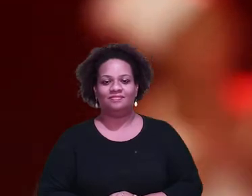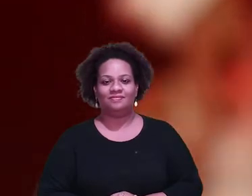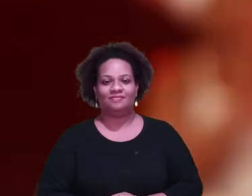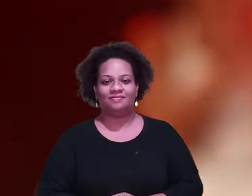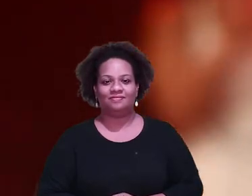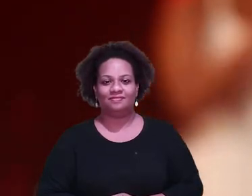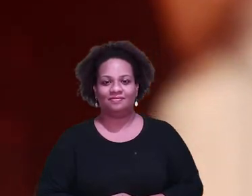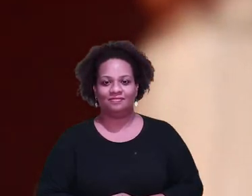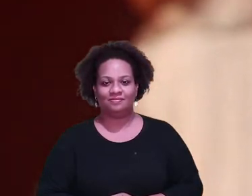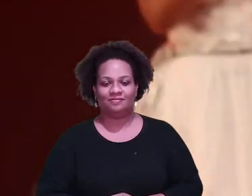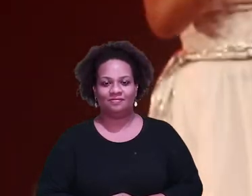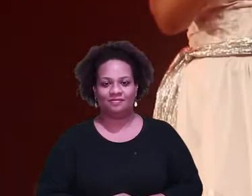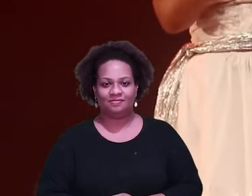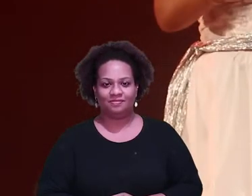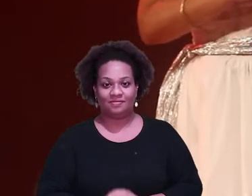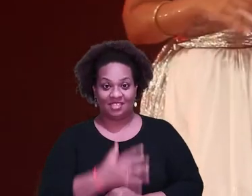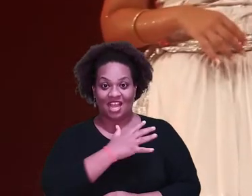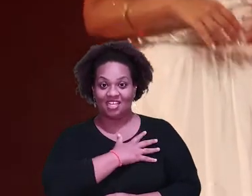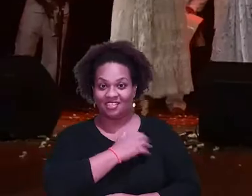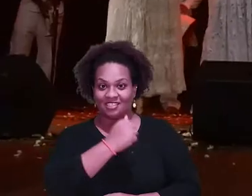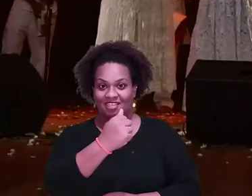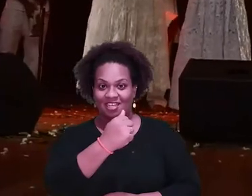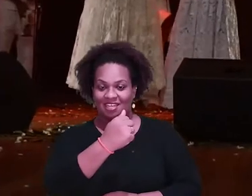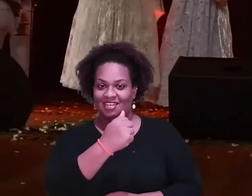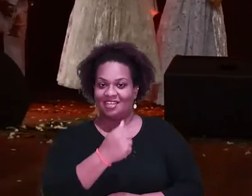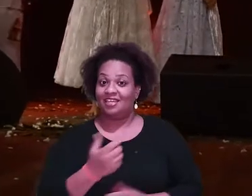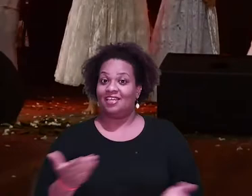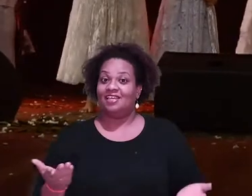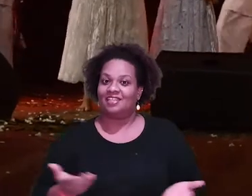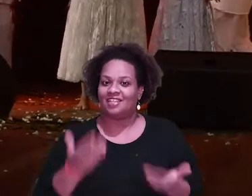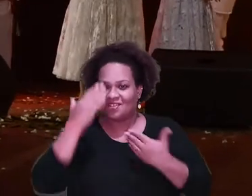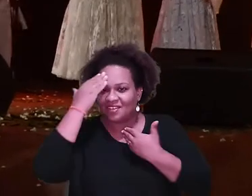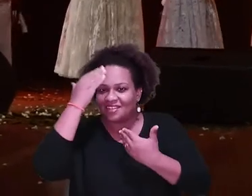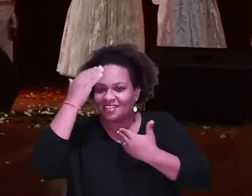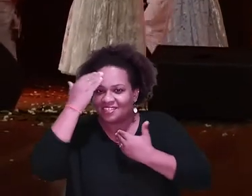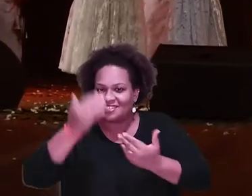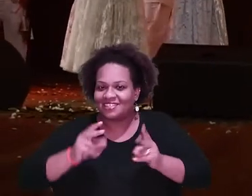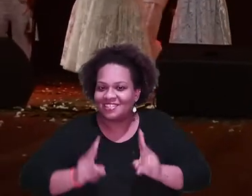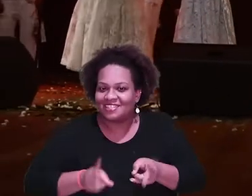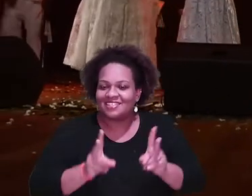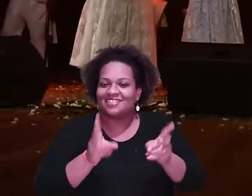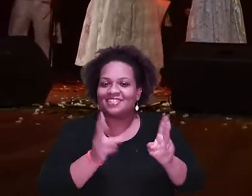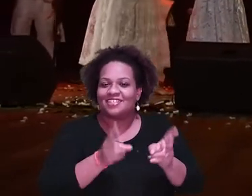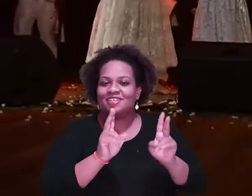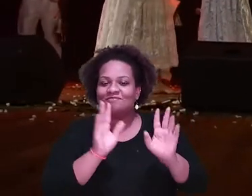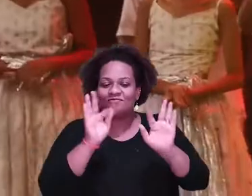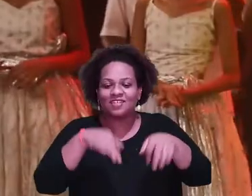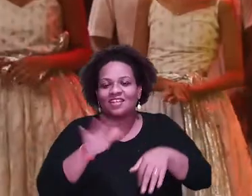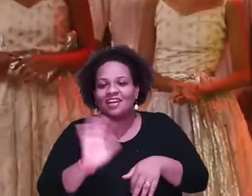é vou lixá-la a o axé Então a gente vai agradecer Não vai se